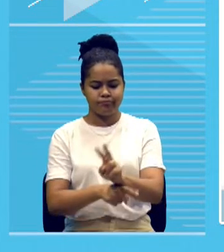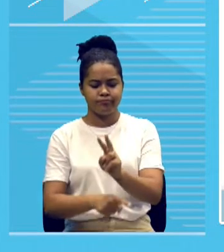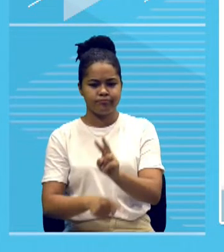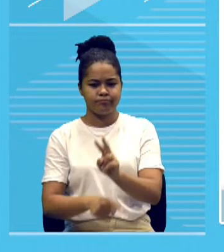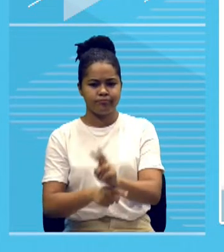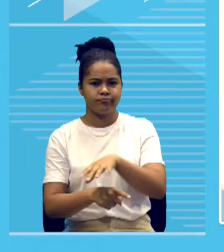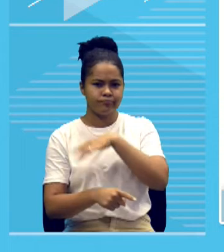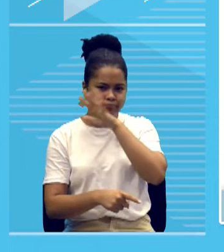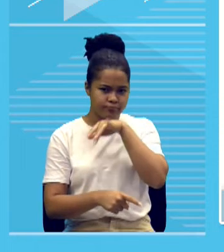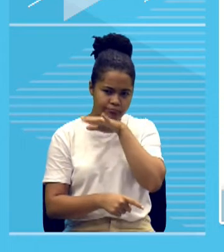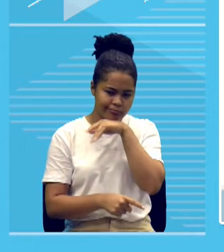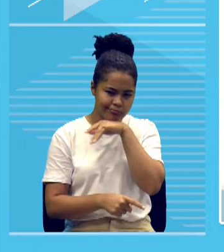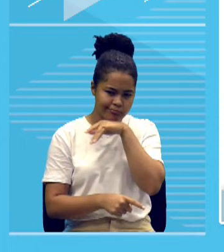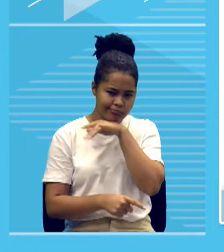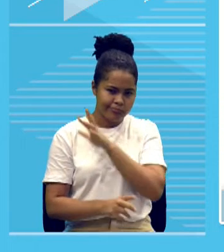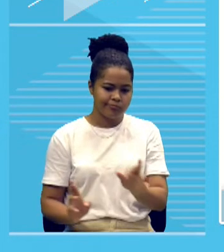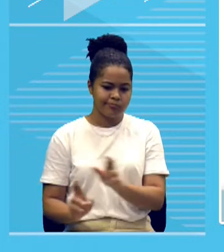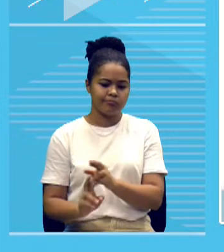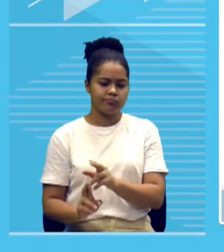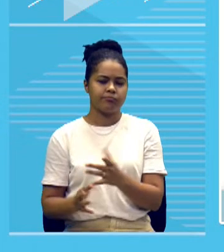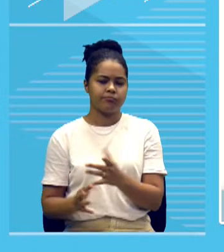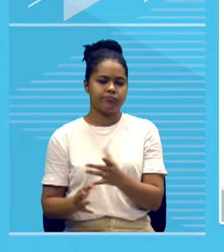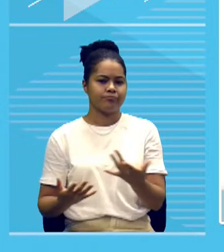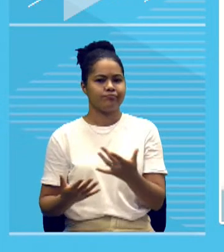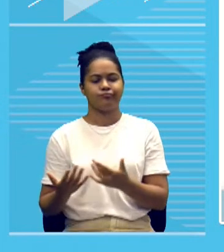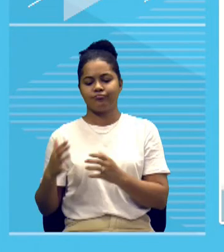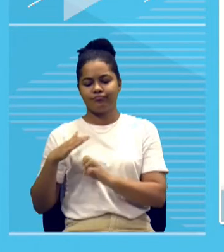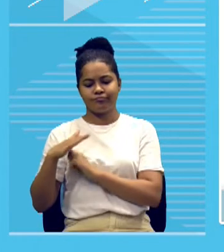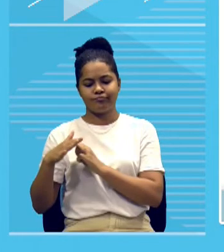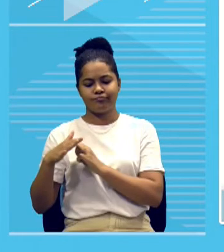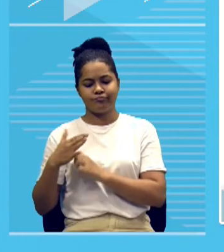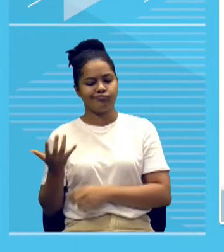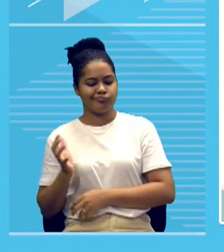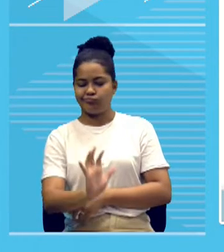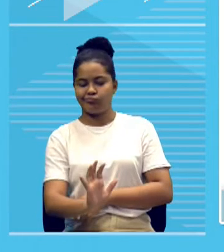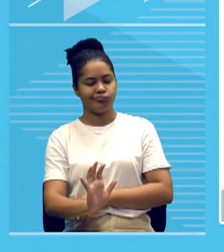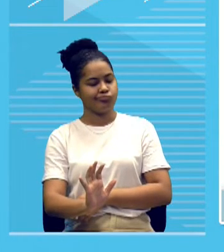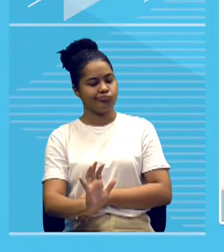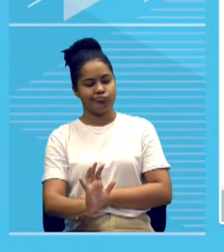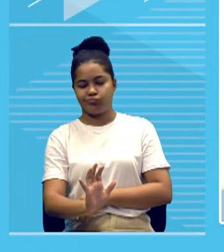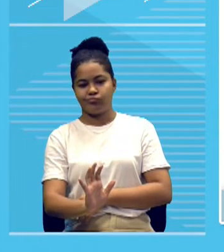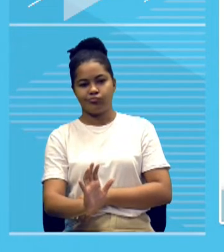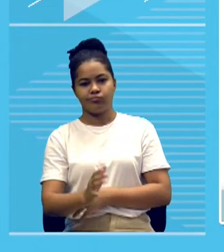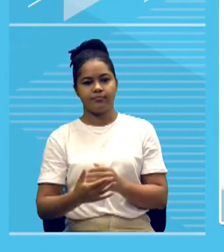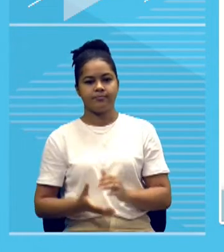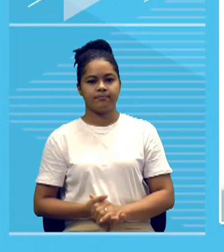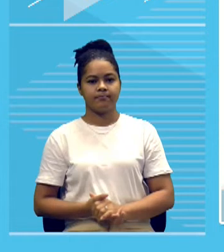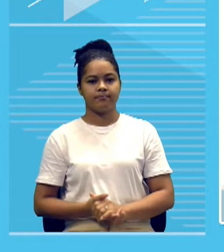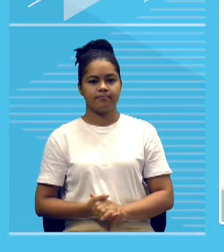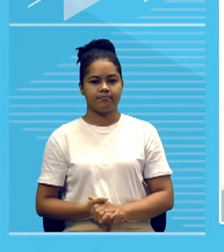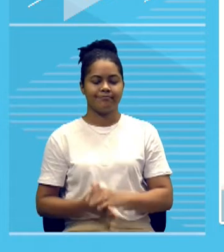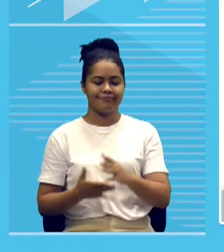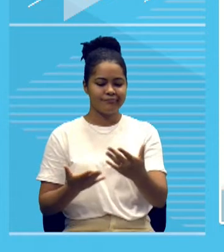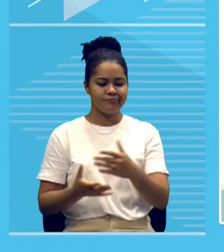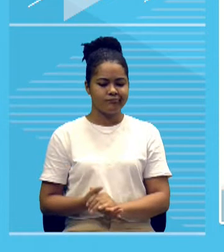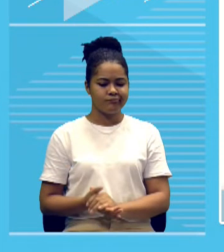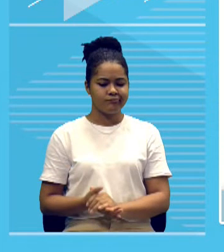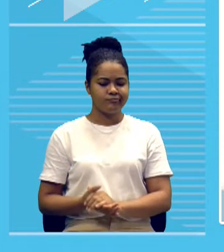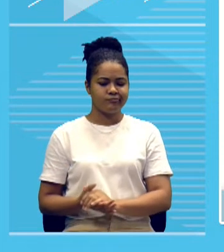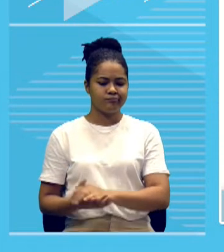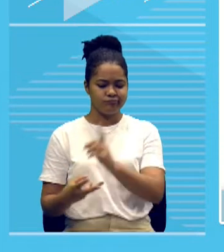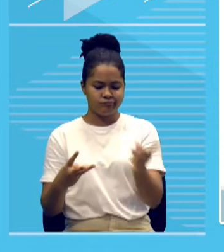energia eólica que é um parque eólico ninguém entra até de uma empresa e a essa terceira vantagem não é tão